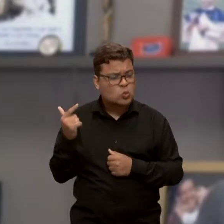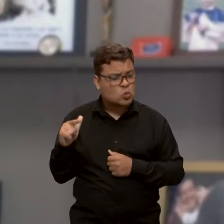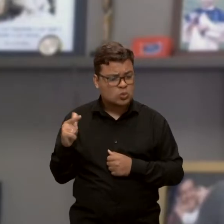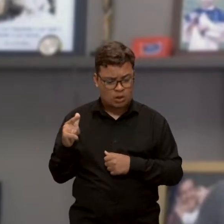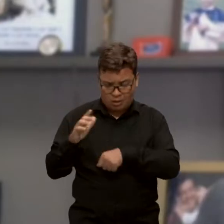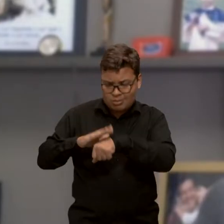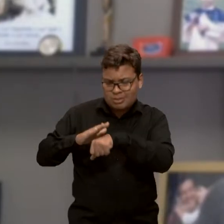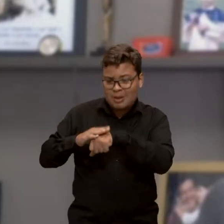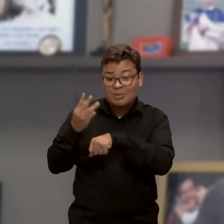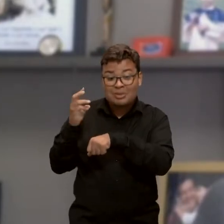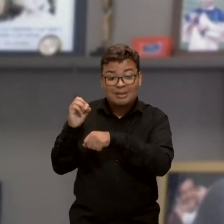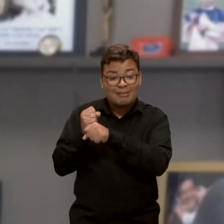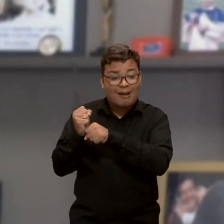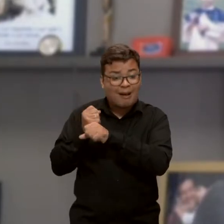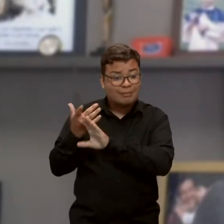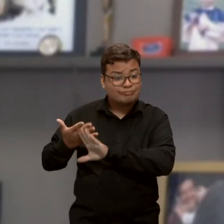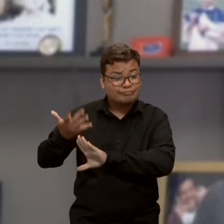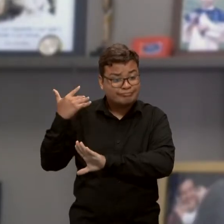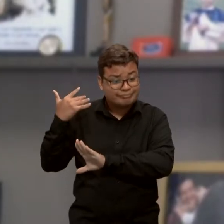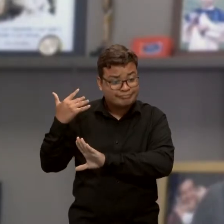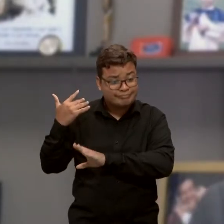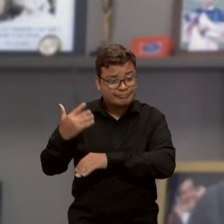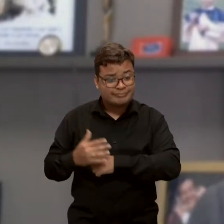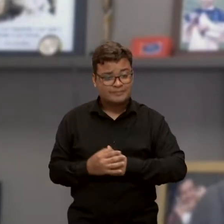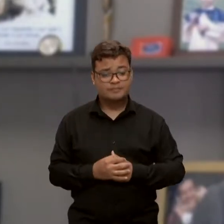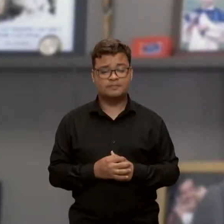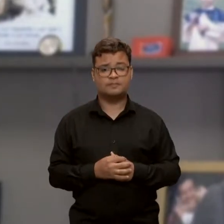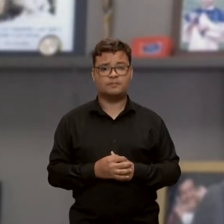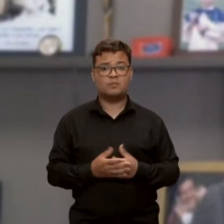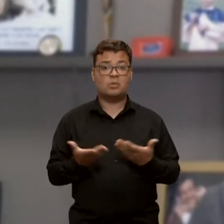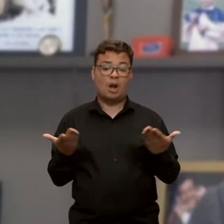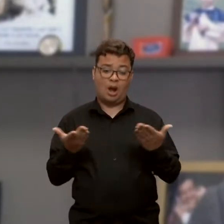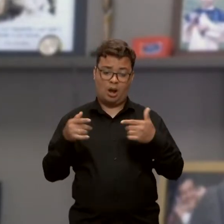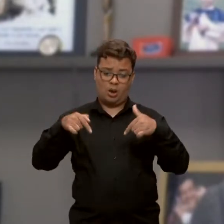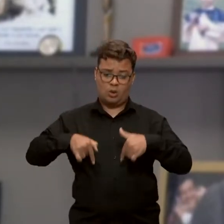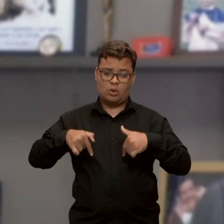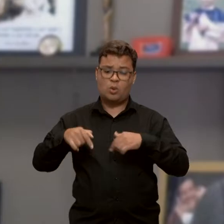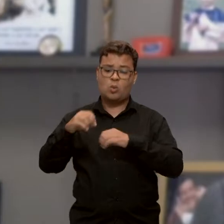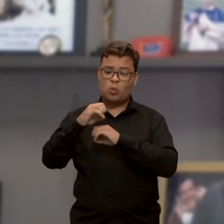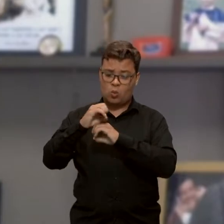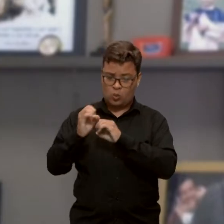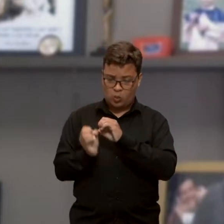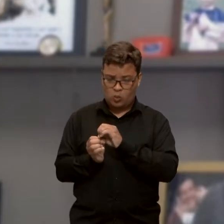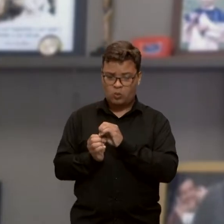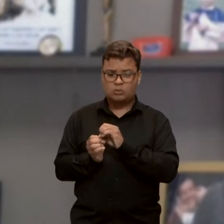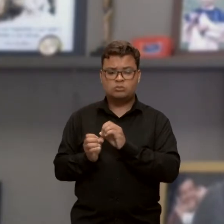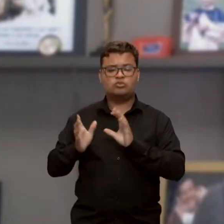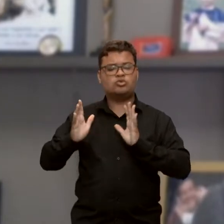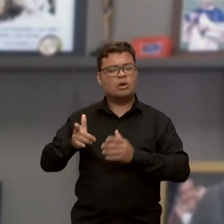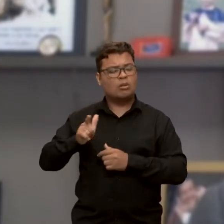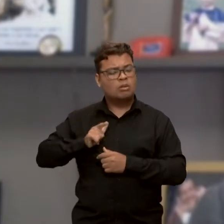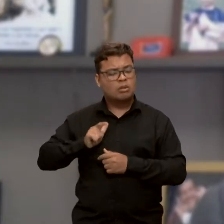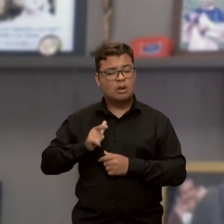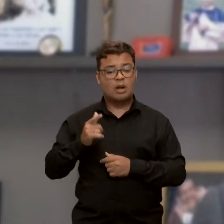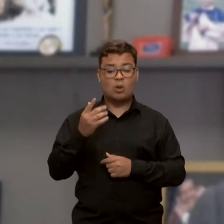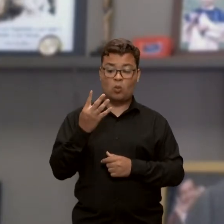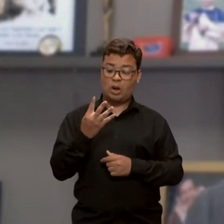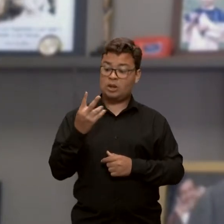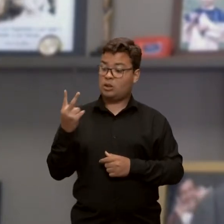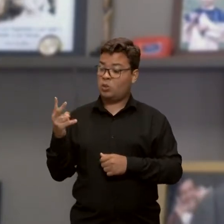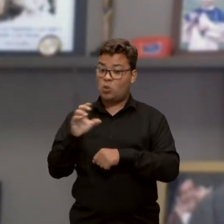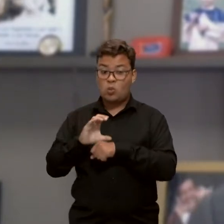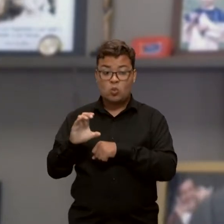atrás, né? E agora, né, nós temos aqui só na UFG 42 cursos de